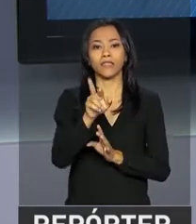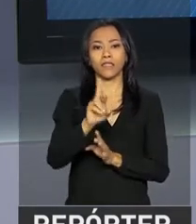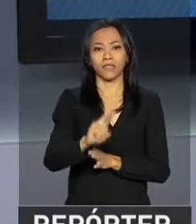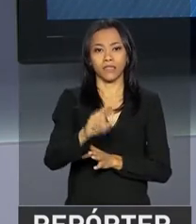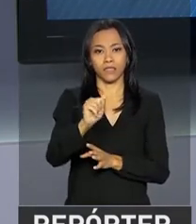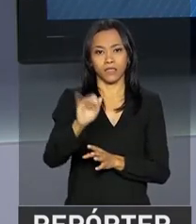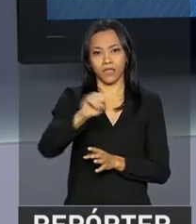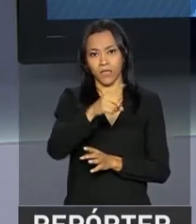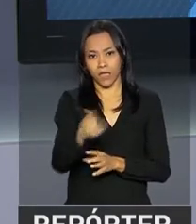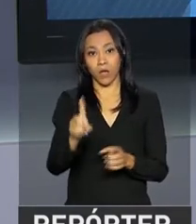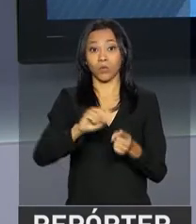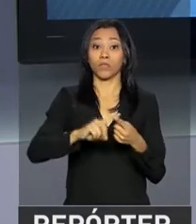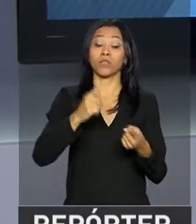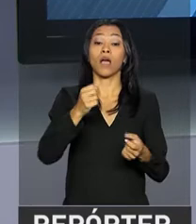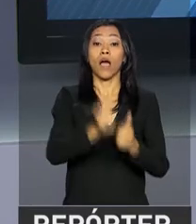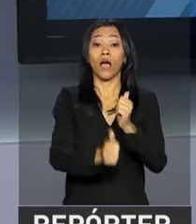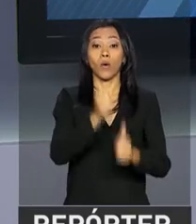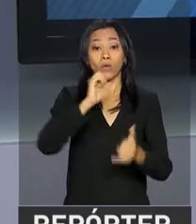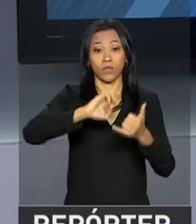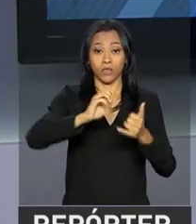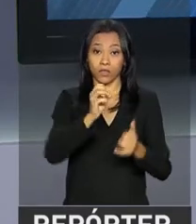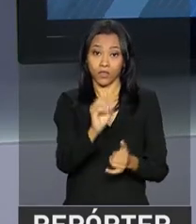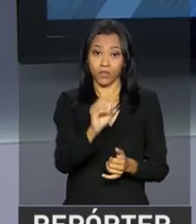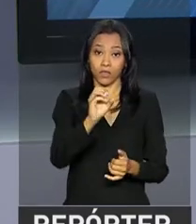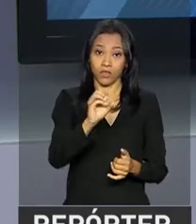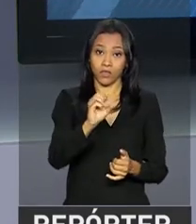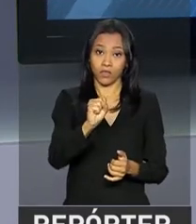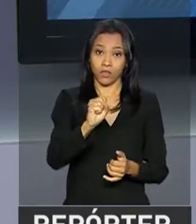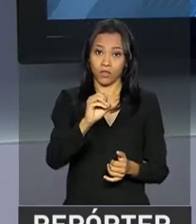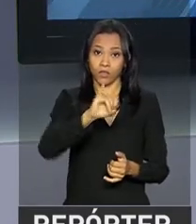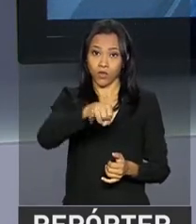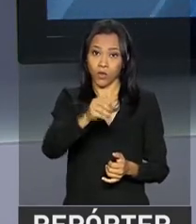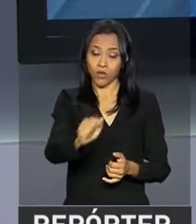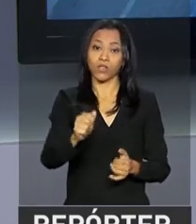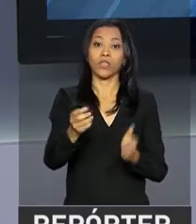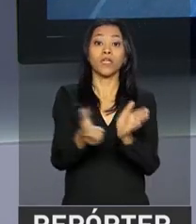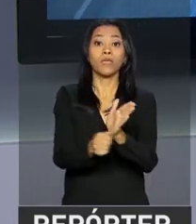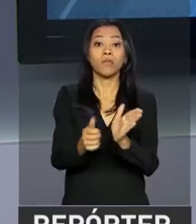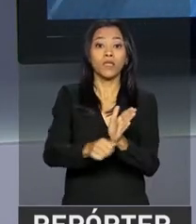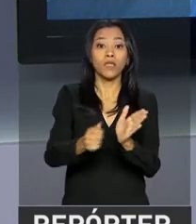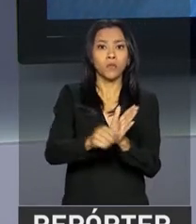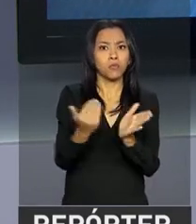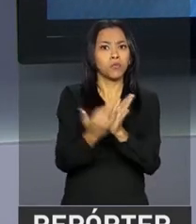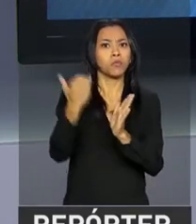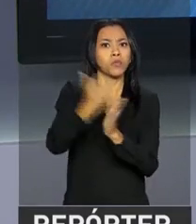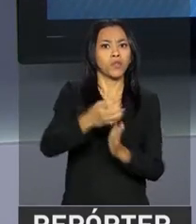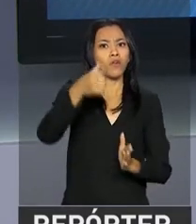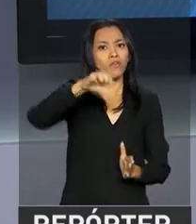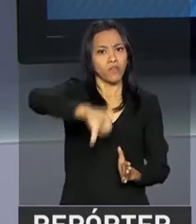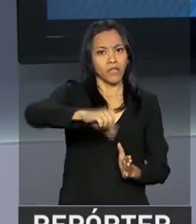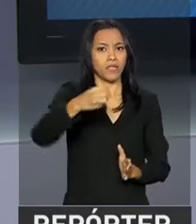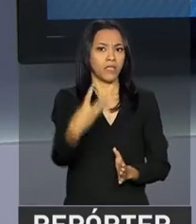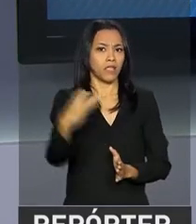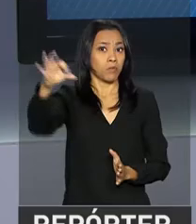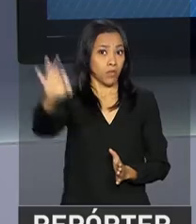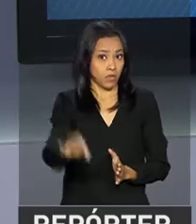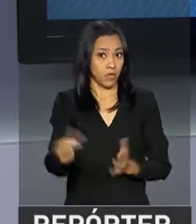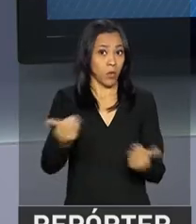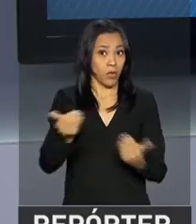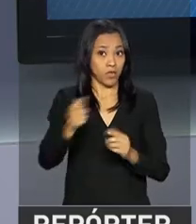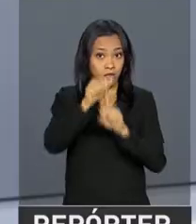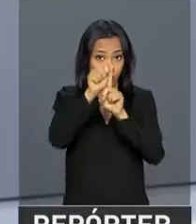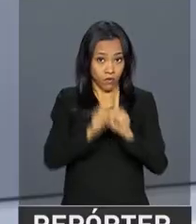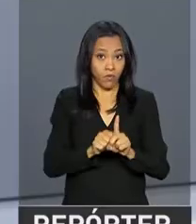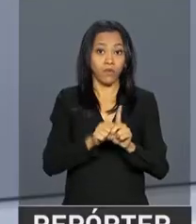arroz soja e milho responderam por um aumento de mais de 93 por cento da produção em relação a novembro de 2016